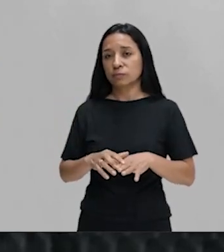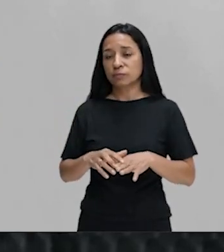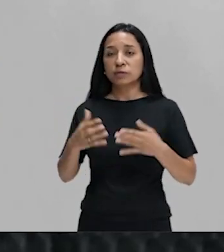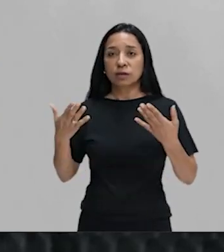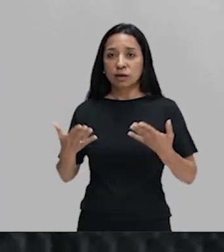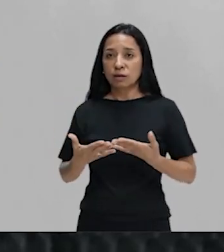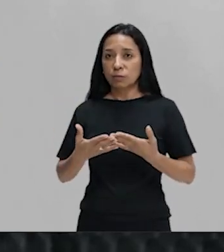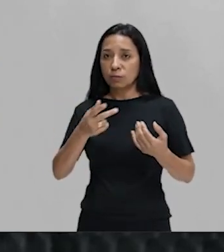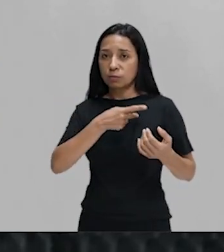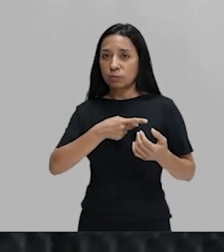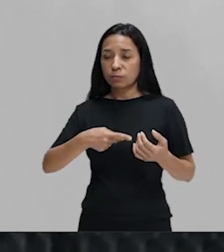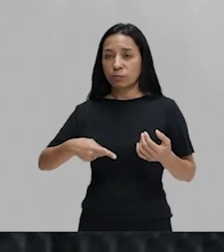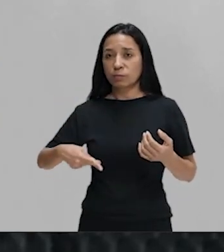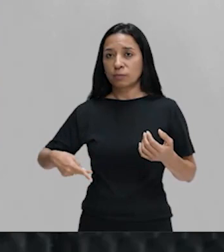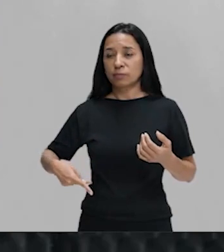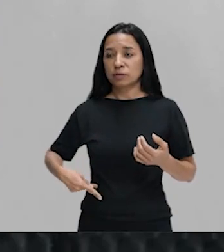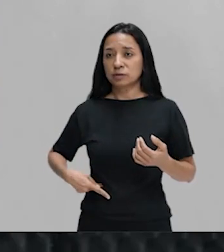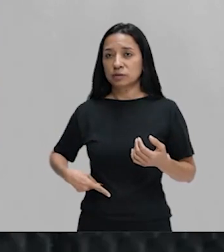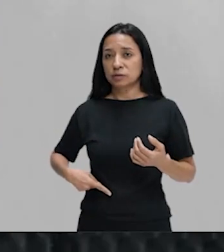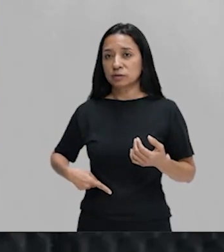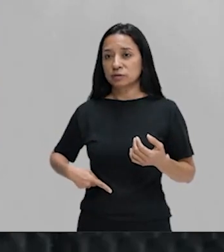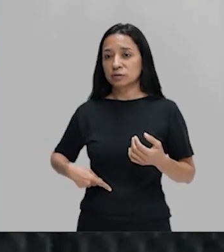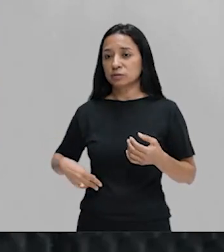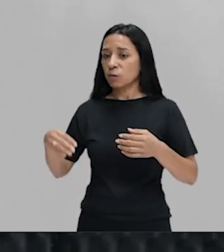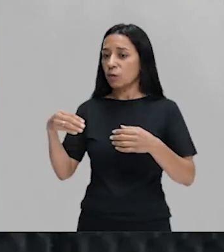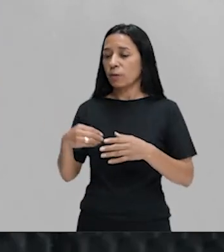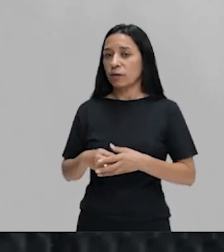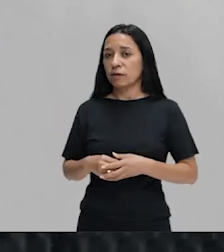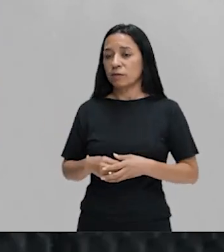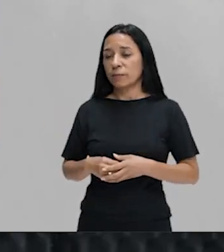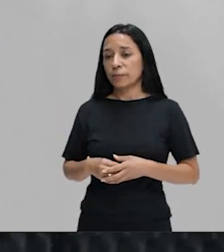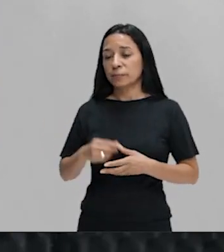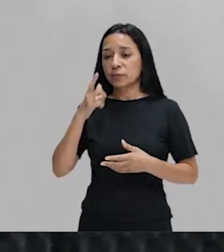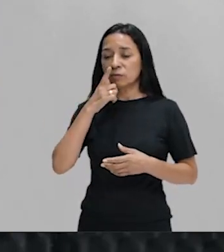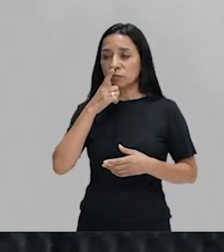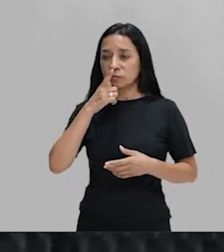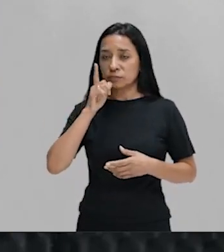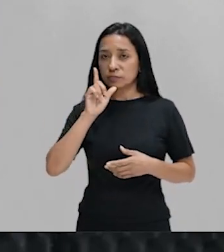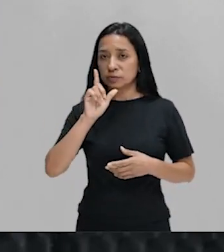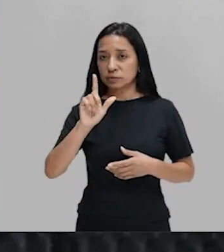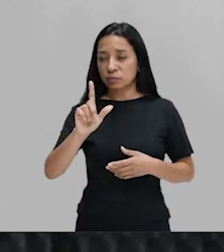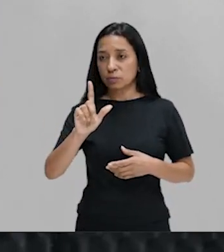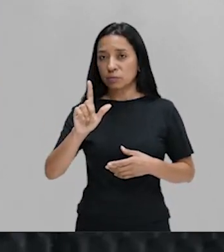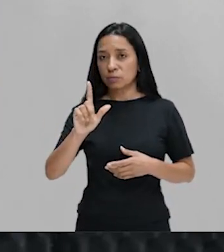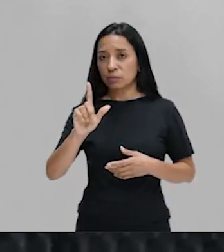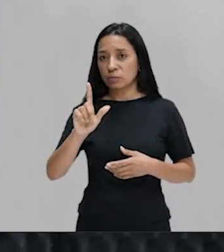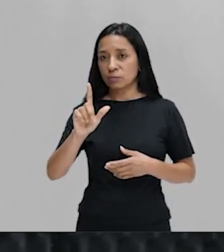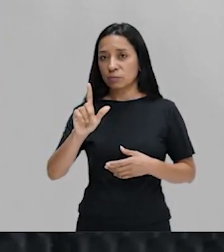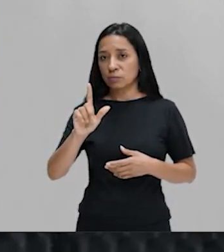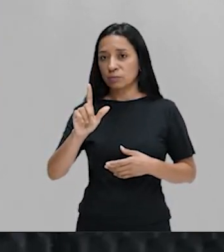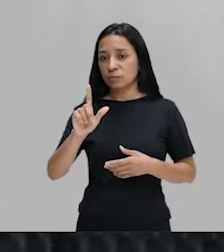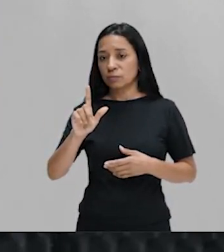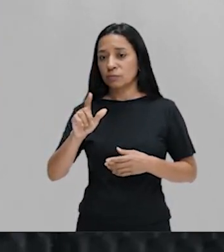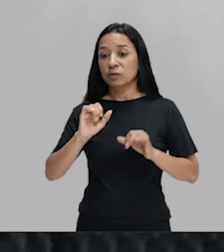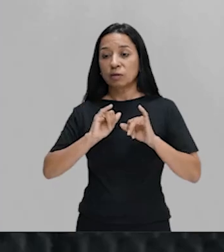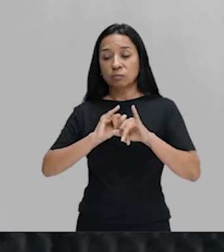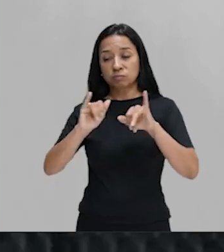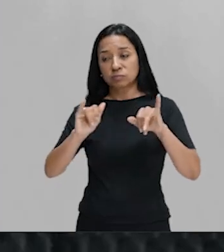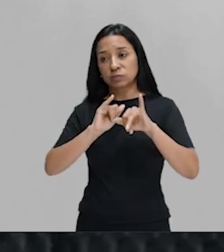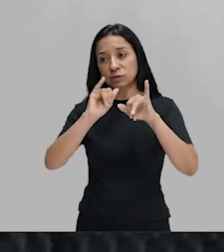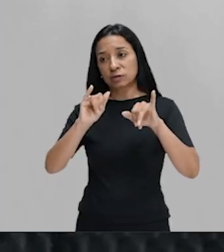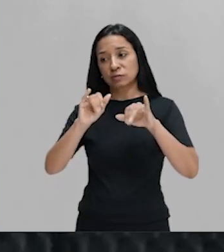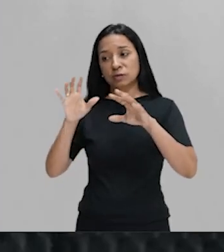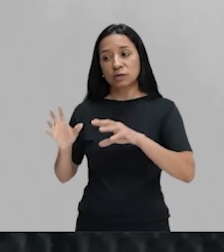inclusive ele foi eleito, se nós analisarmos, onde ele dizia que ele ia retirar as